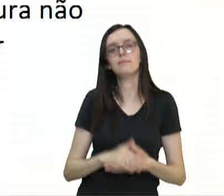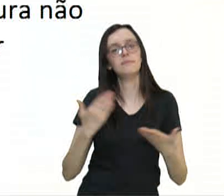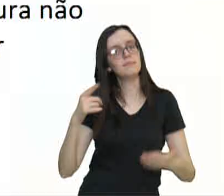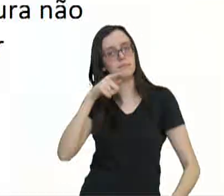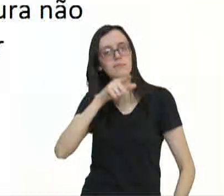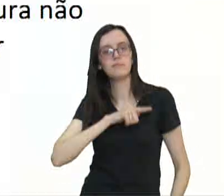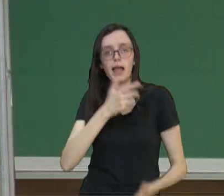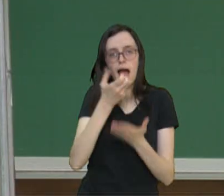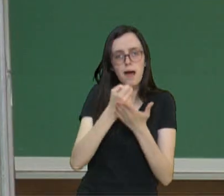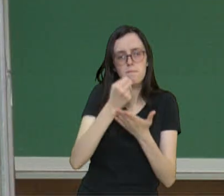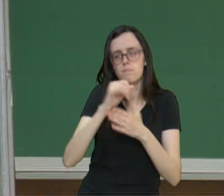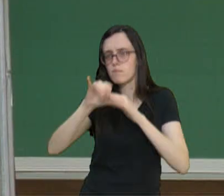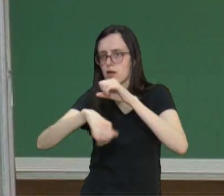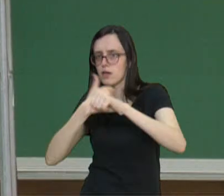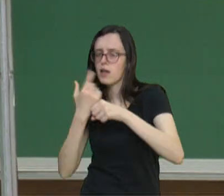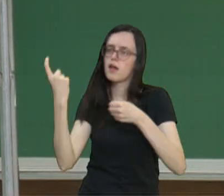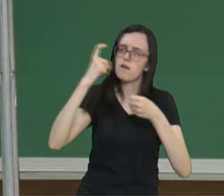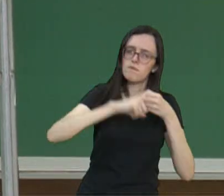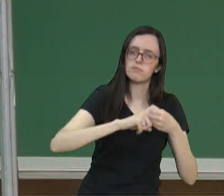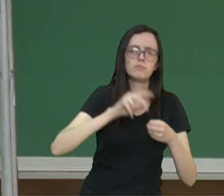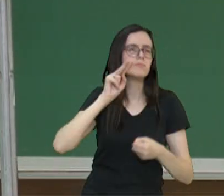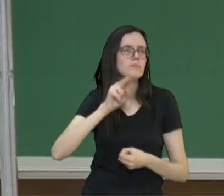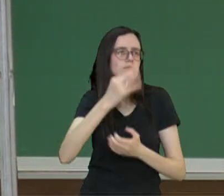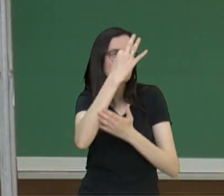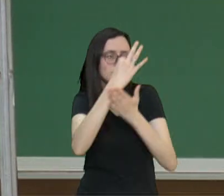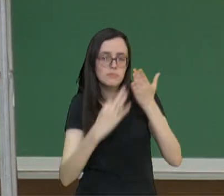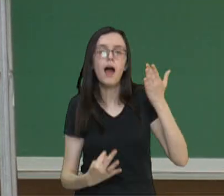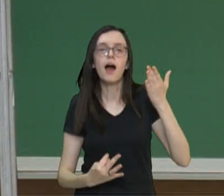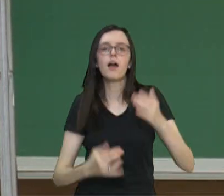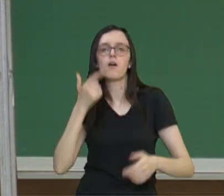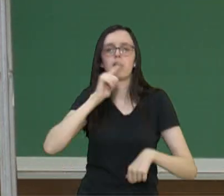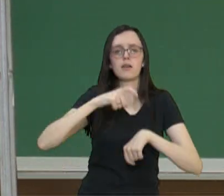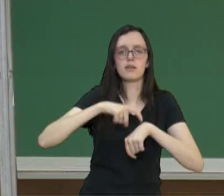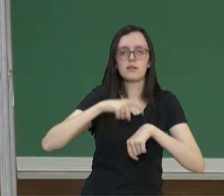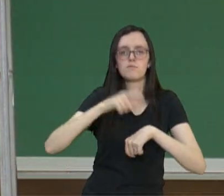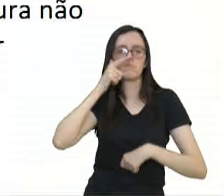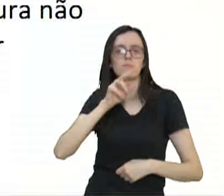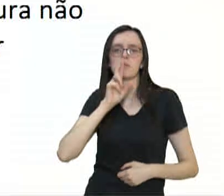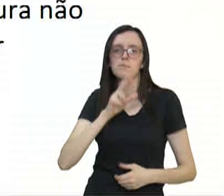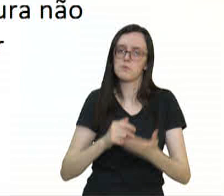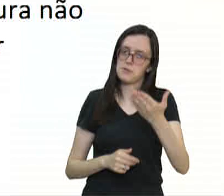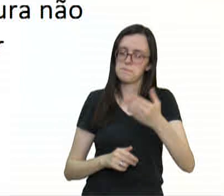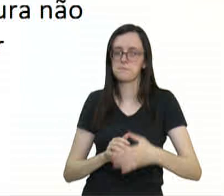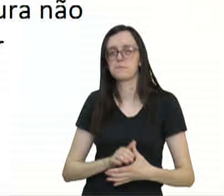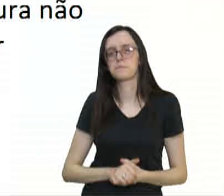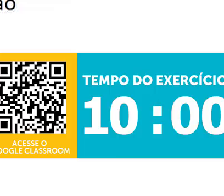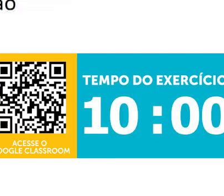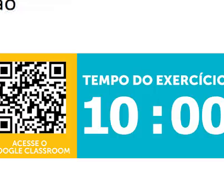estiver pelo aplicativo ou pelo YouTube, volta lá, dá uma lida no texto e vocês vão ter um tempinho agora para responder, tá bom?